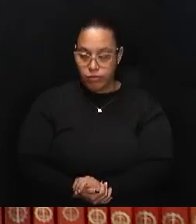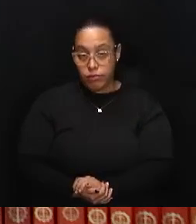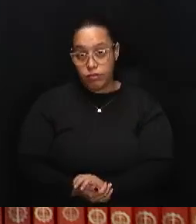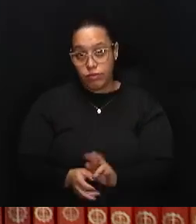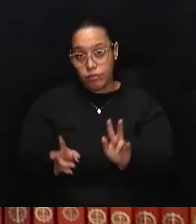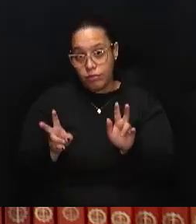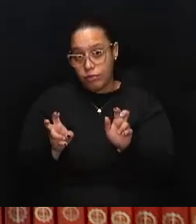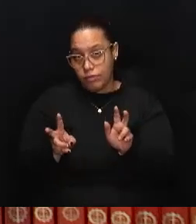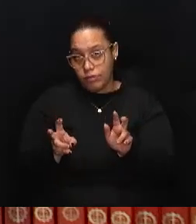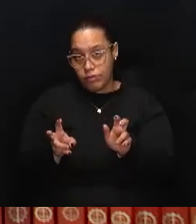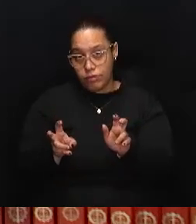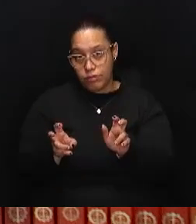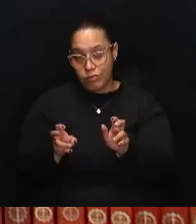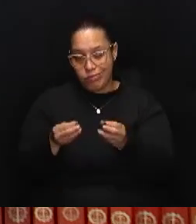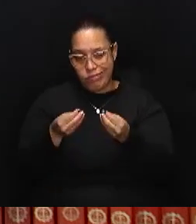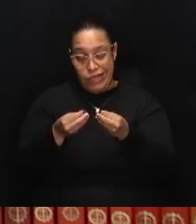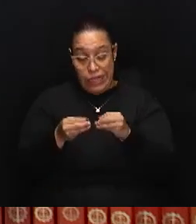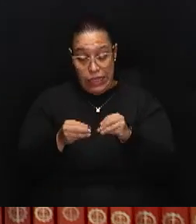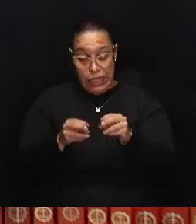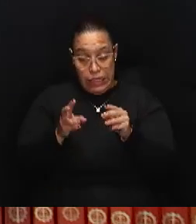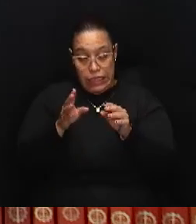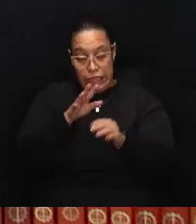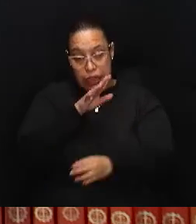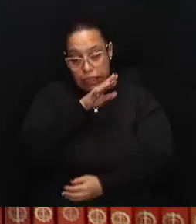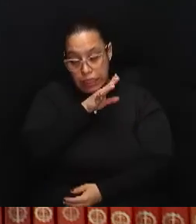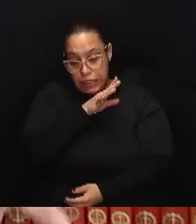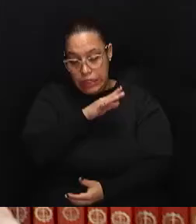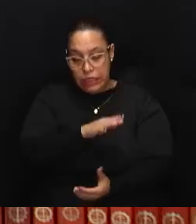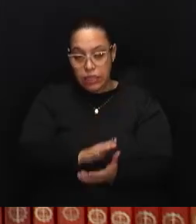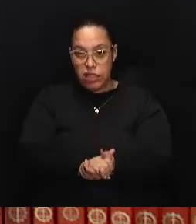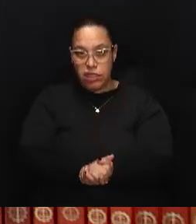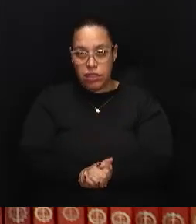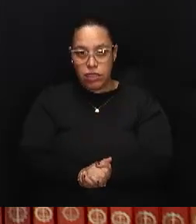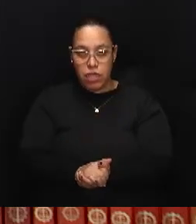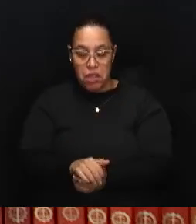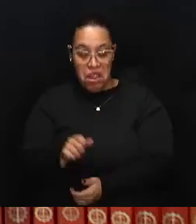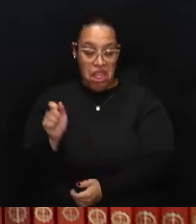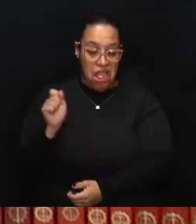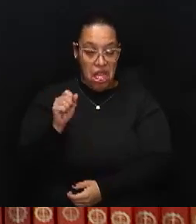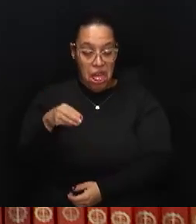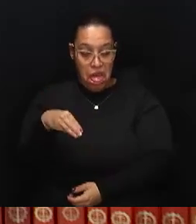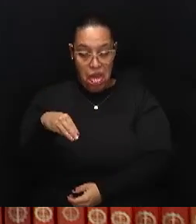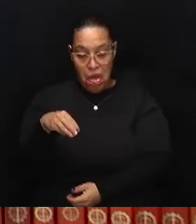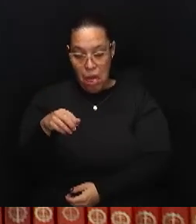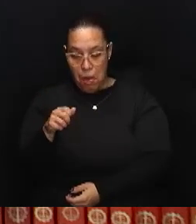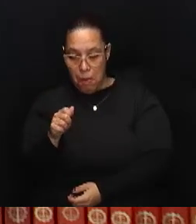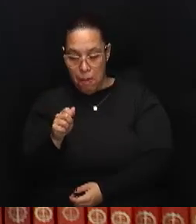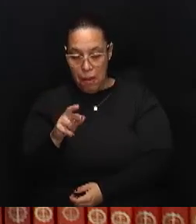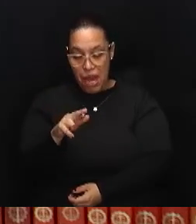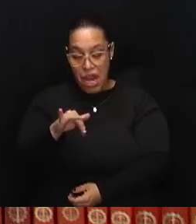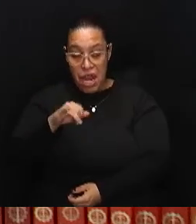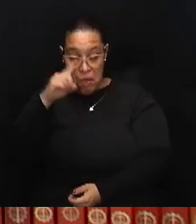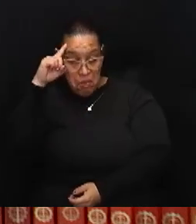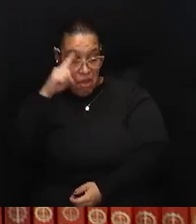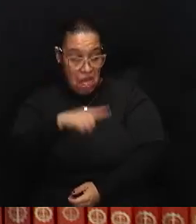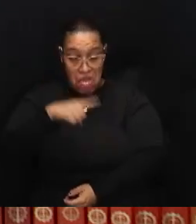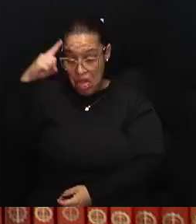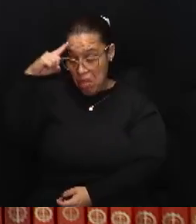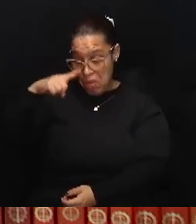apelidos totalmente pejorativos, de machona, Maria Mandona,